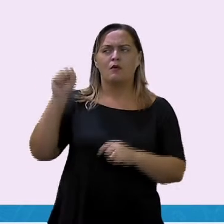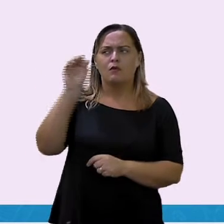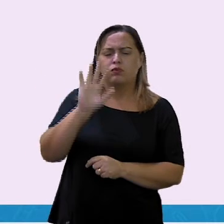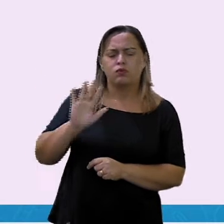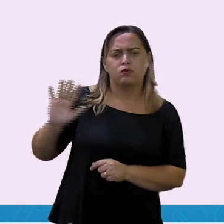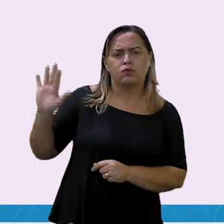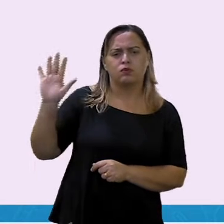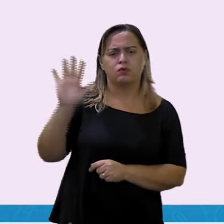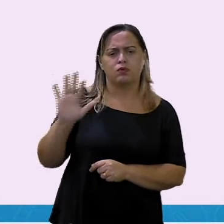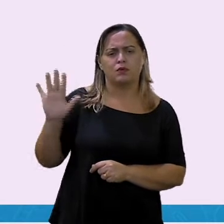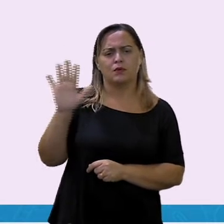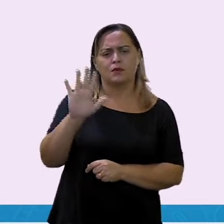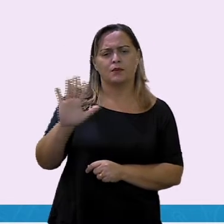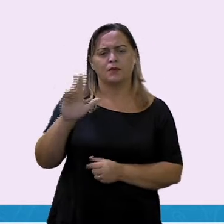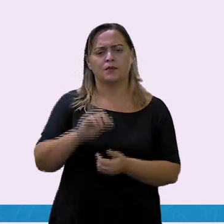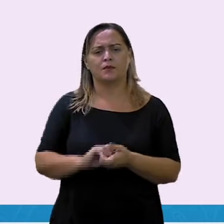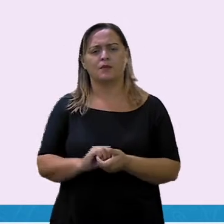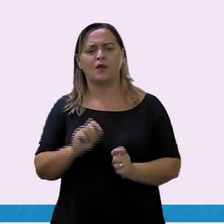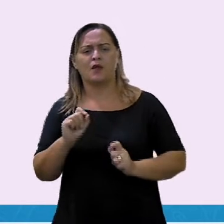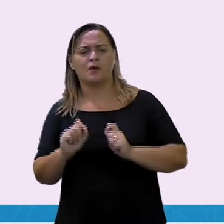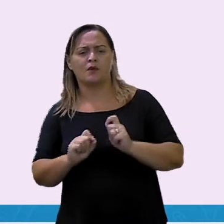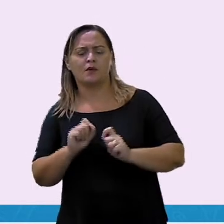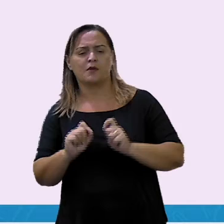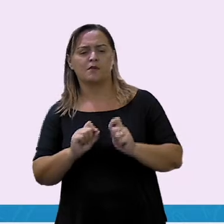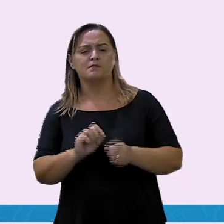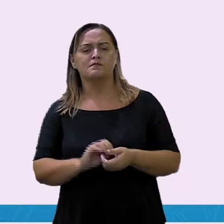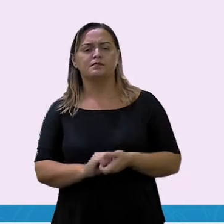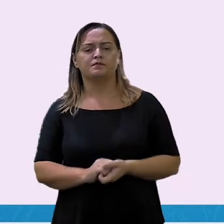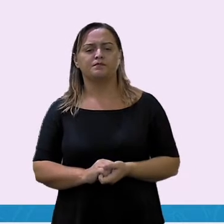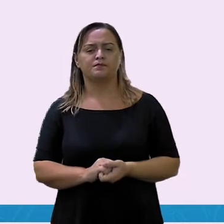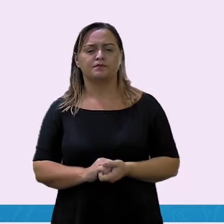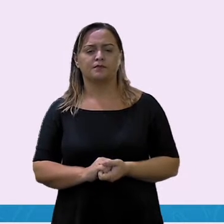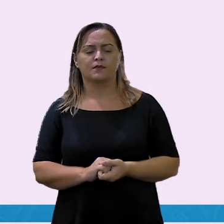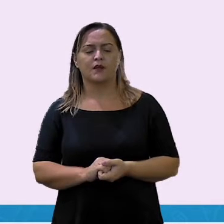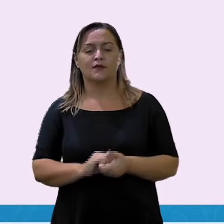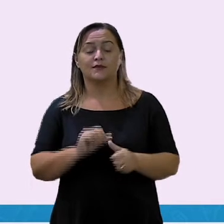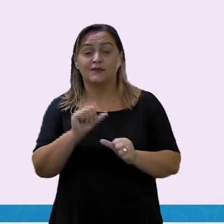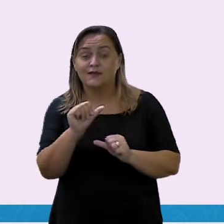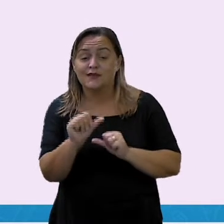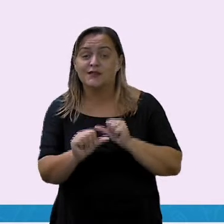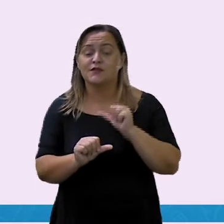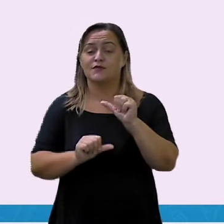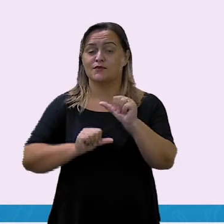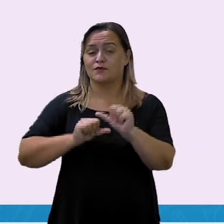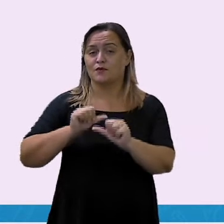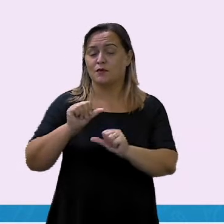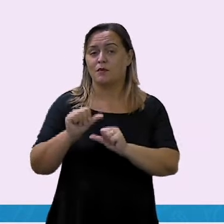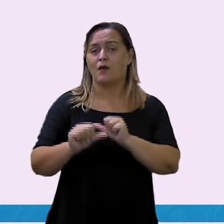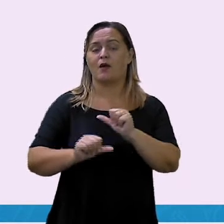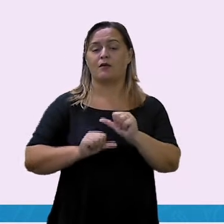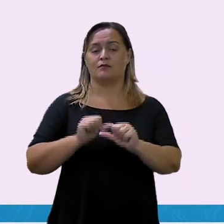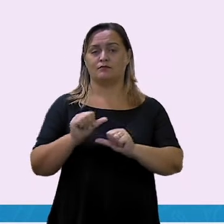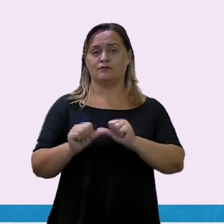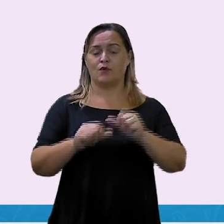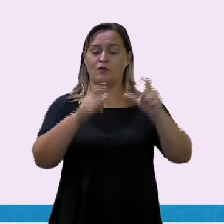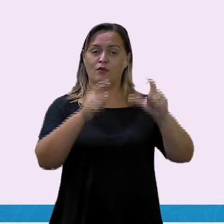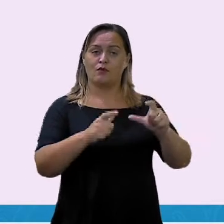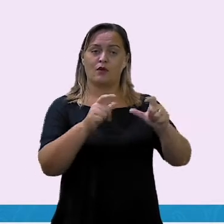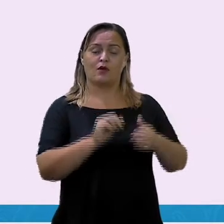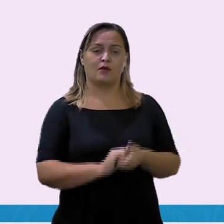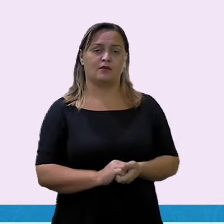de recompor extensões geográficas afetadas, servindo-se de elementos de botânica, ecologia,